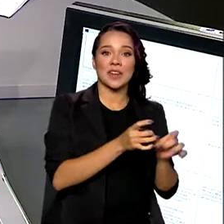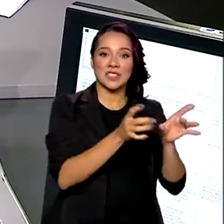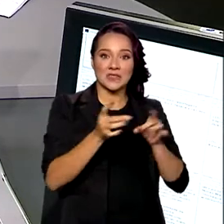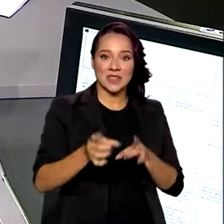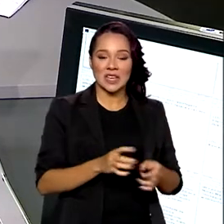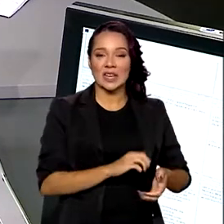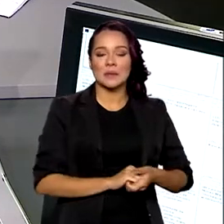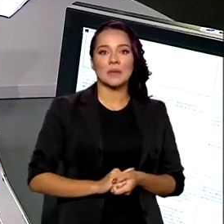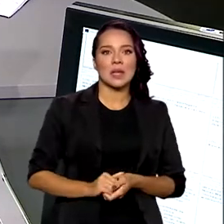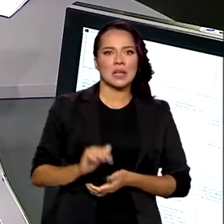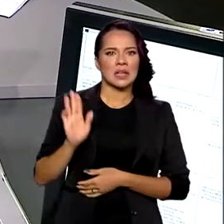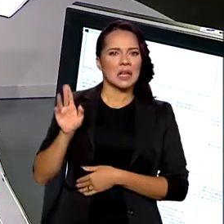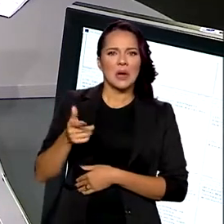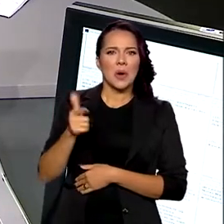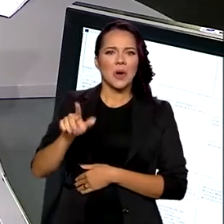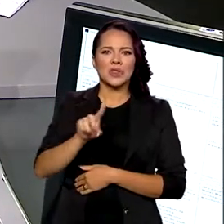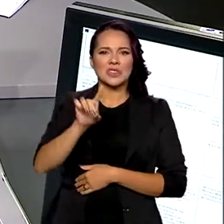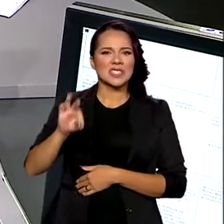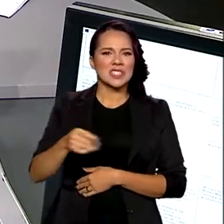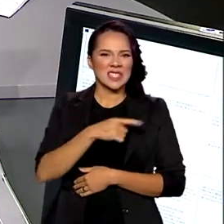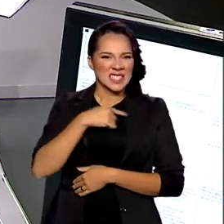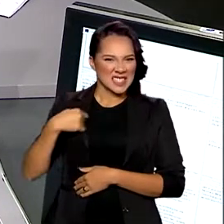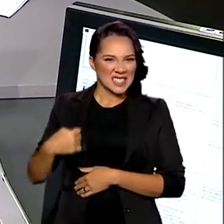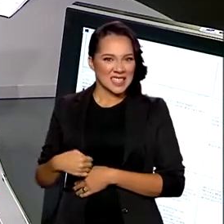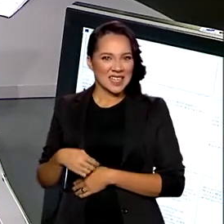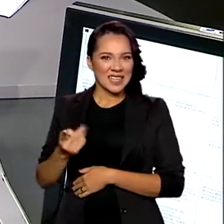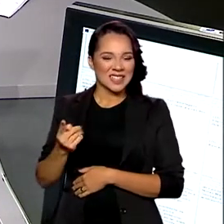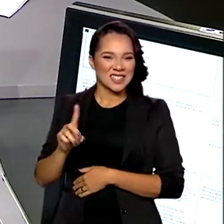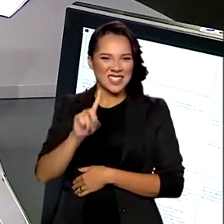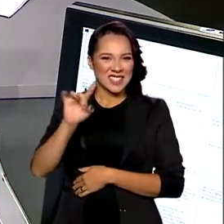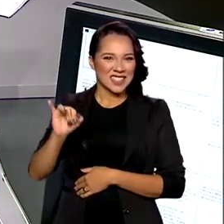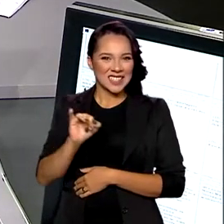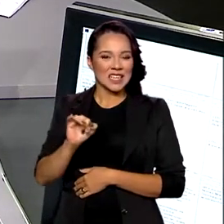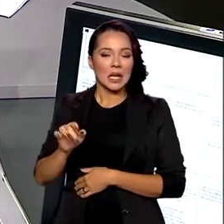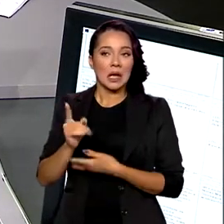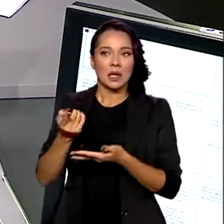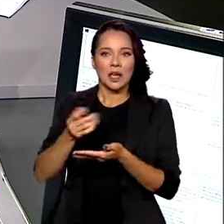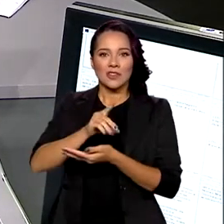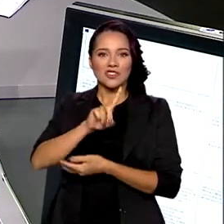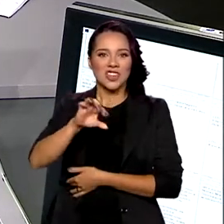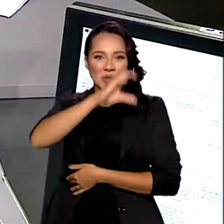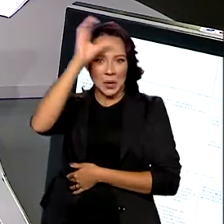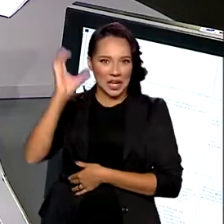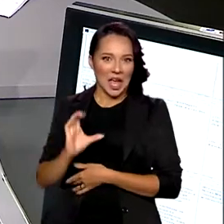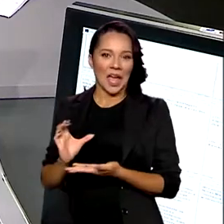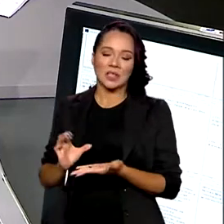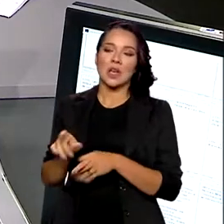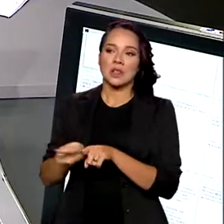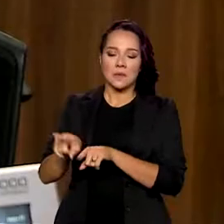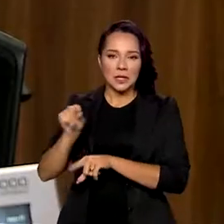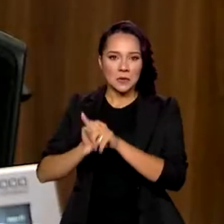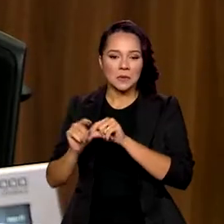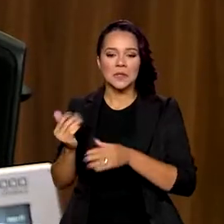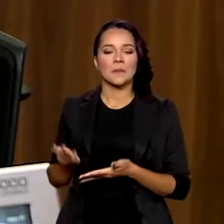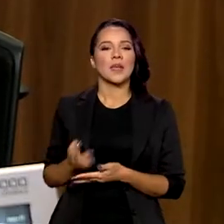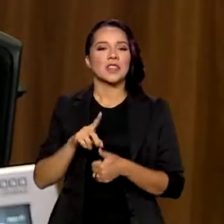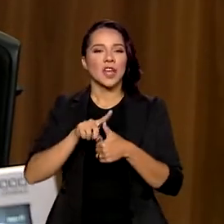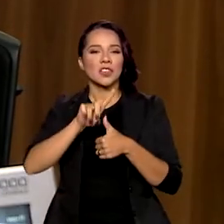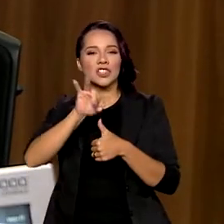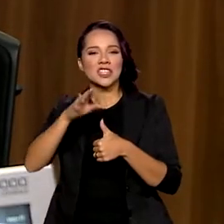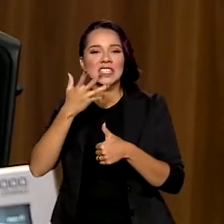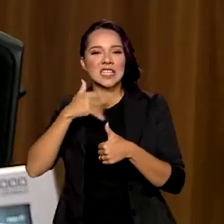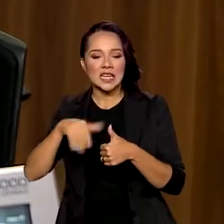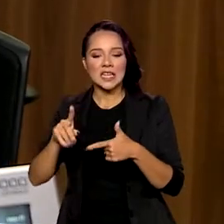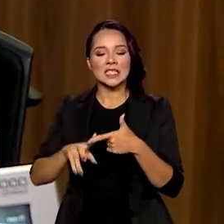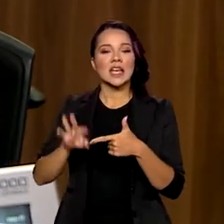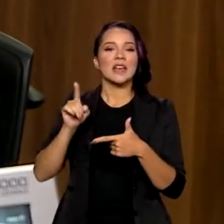uma data que era tipicamente chinesa e que agora a gente aproveita também, o consumidor brasileiro tem essa opção. Então, temos Dia das Crianças,